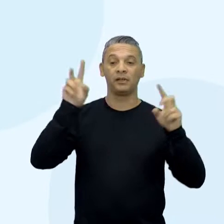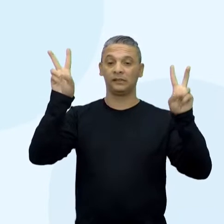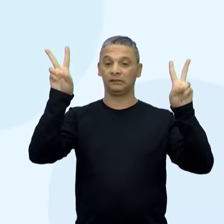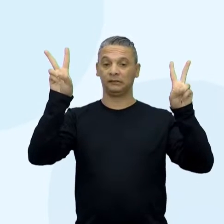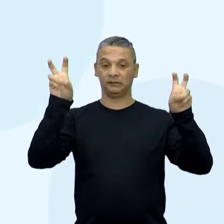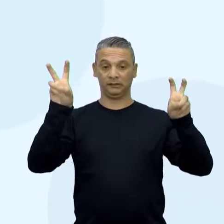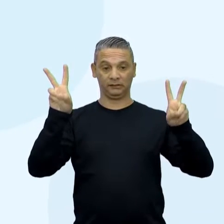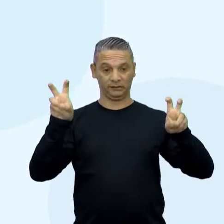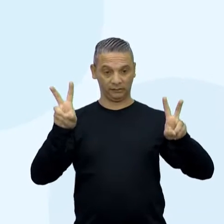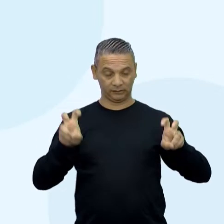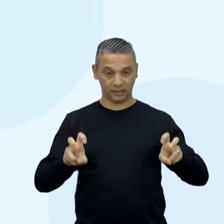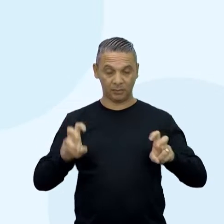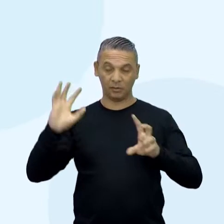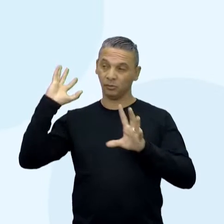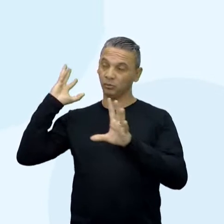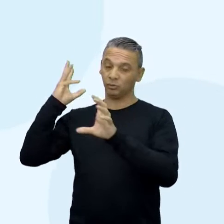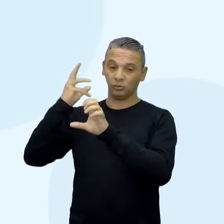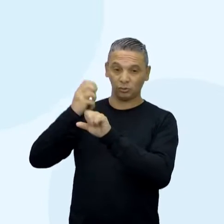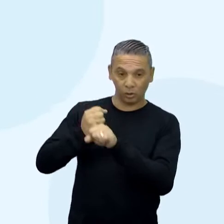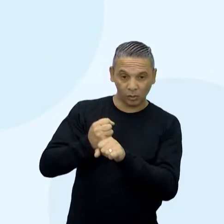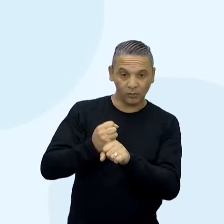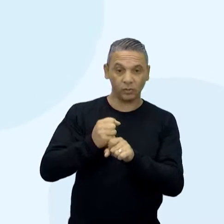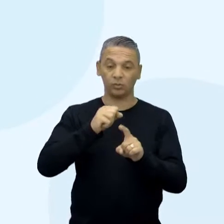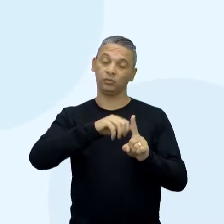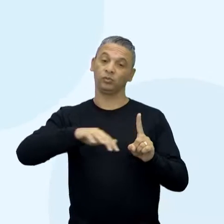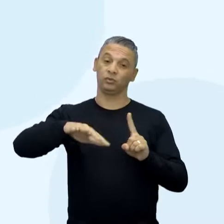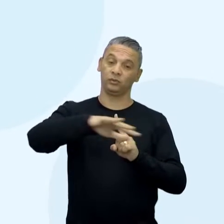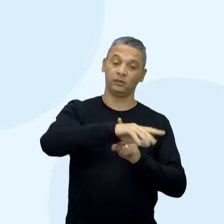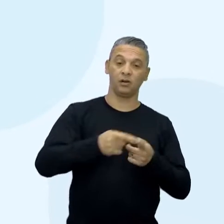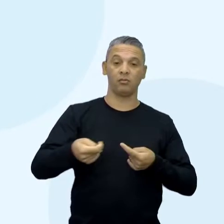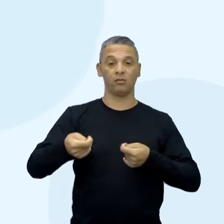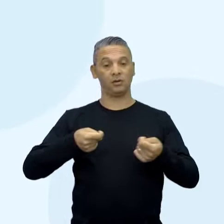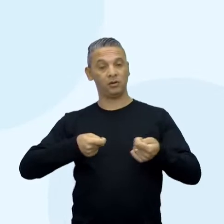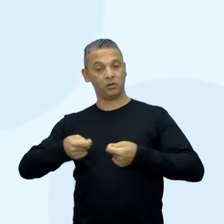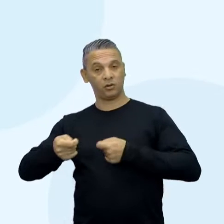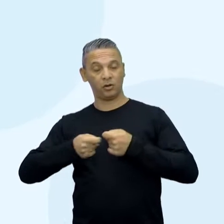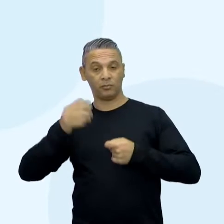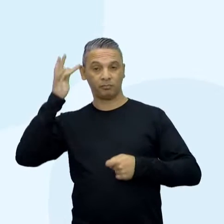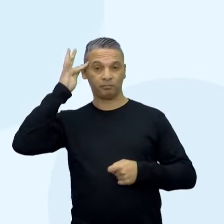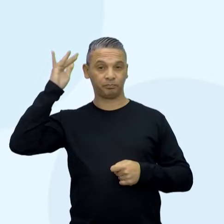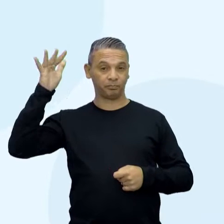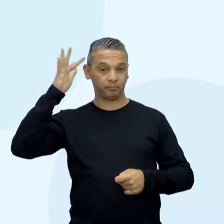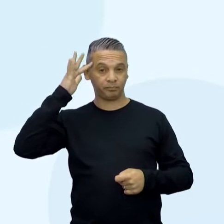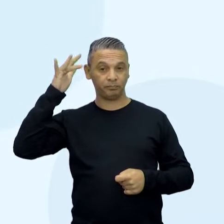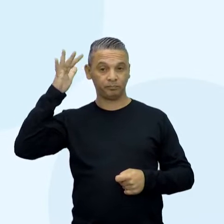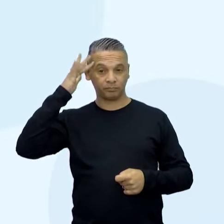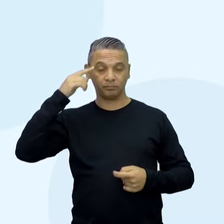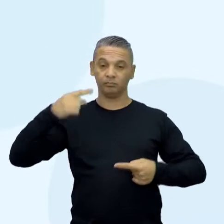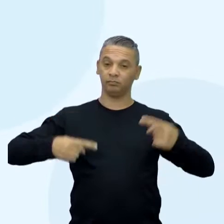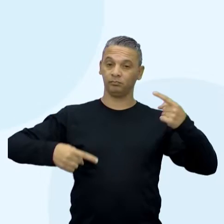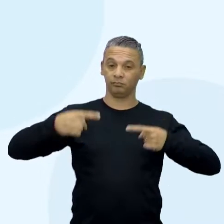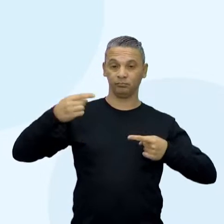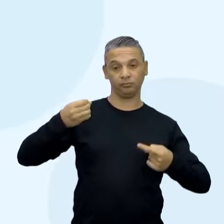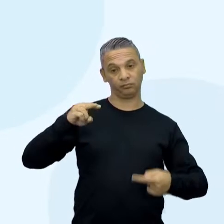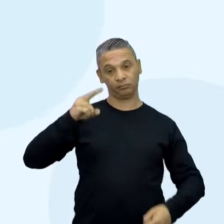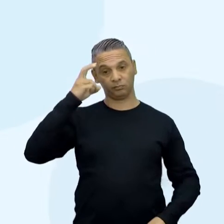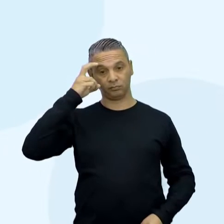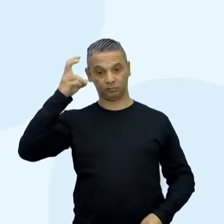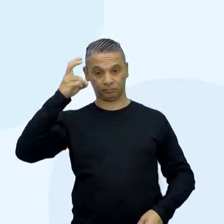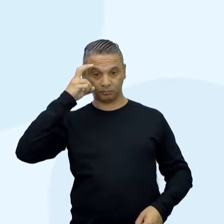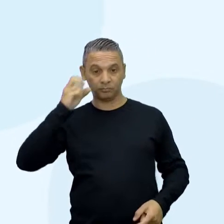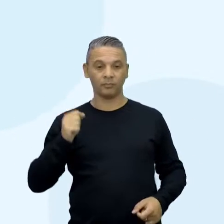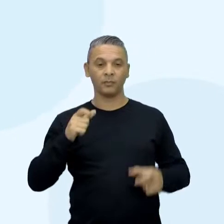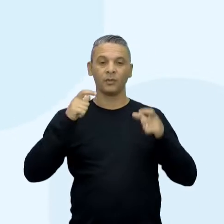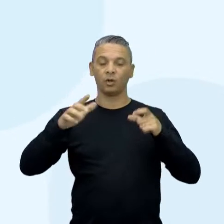temas e processos de natureza histórica, social, econômica, filosófica, política ou cultural,